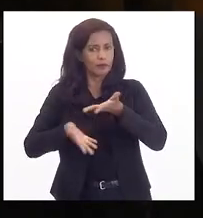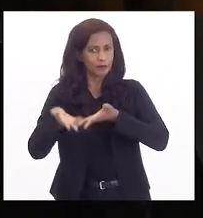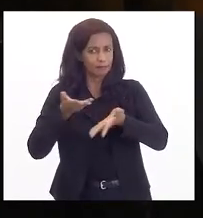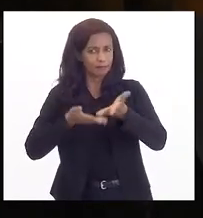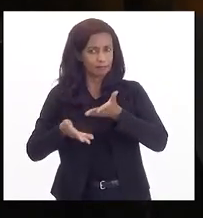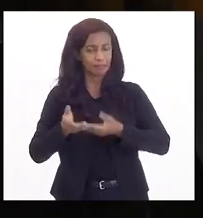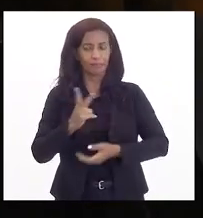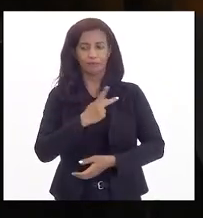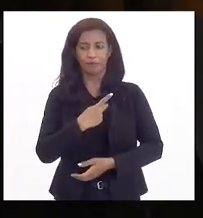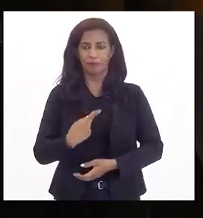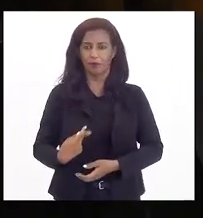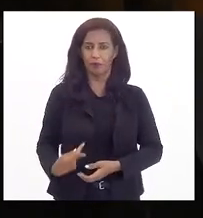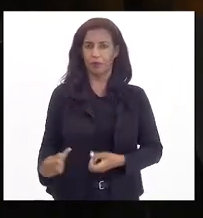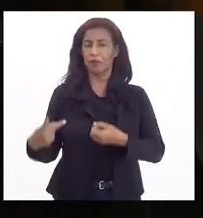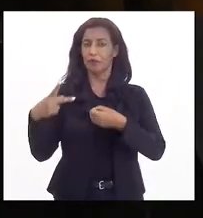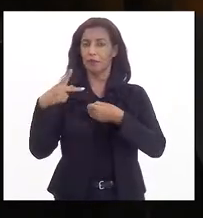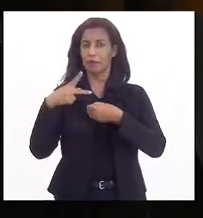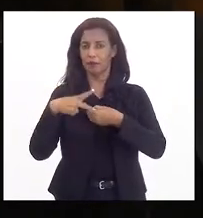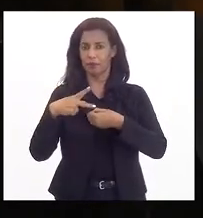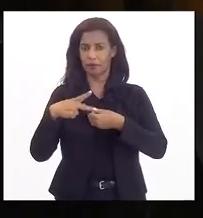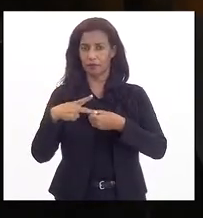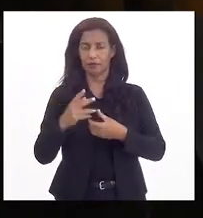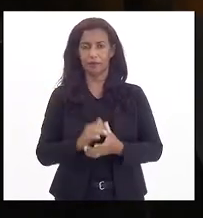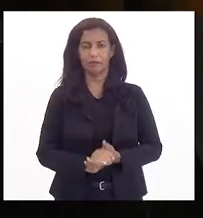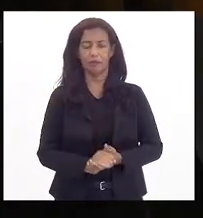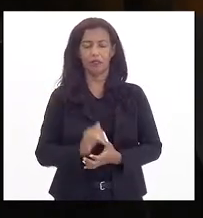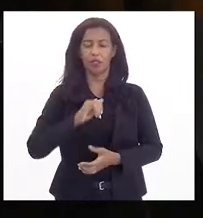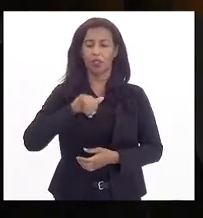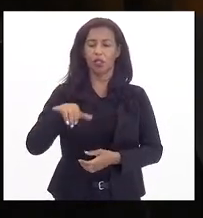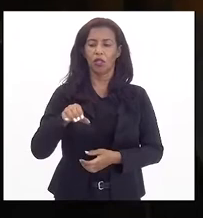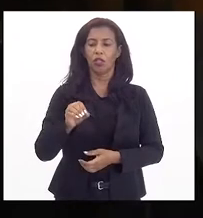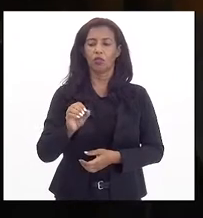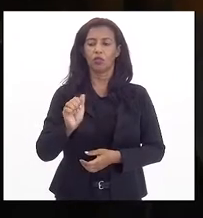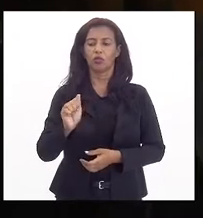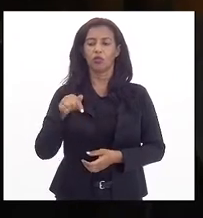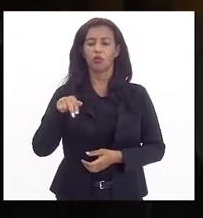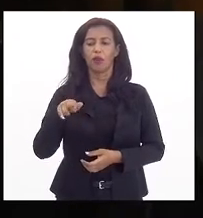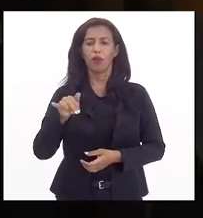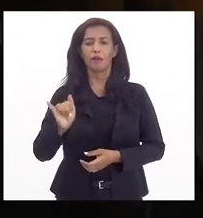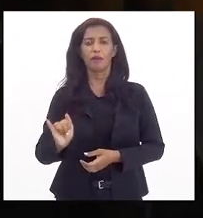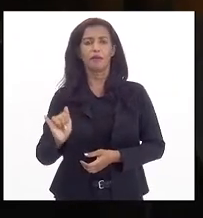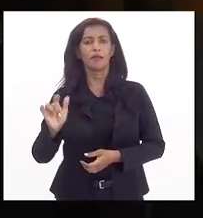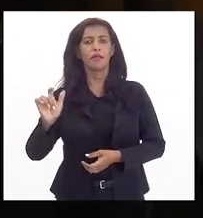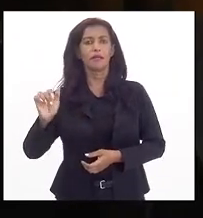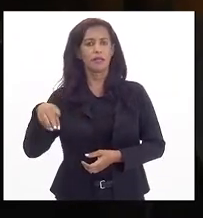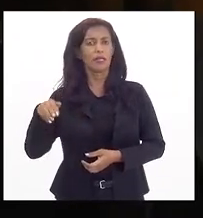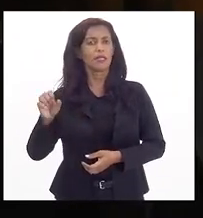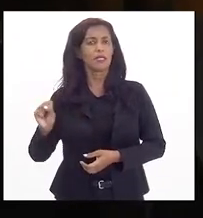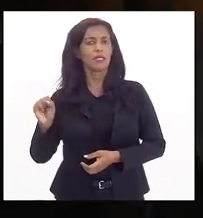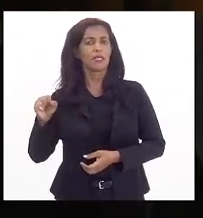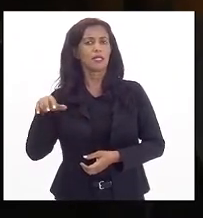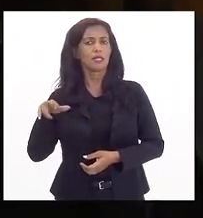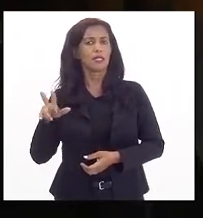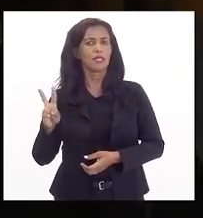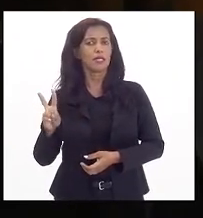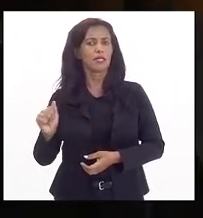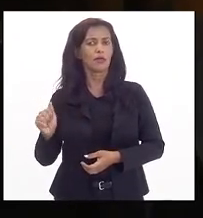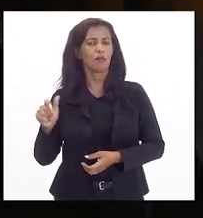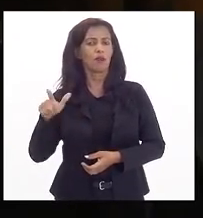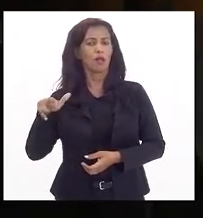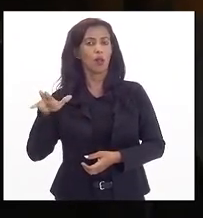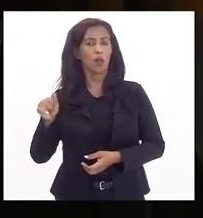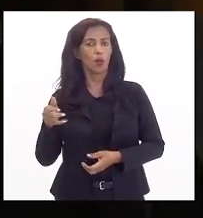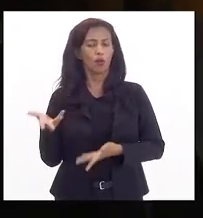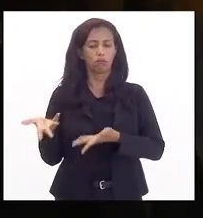pelo presidente da Petrobras, Joaquim Silva Luna, durante participação nesta